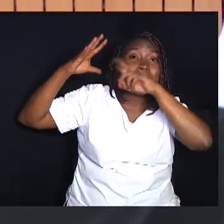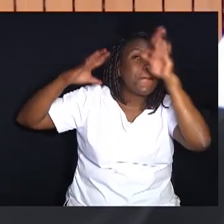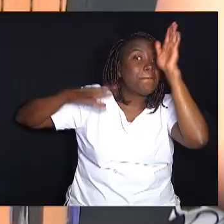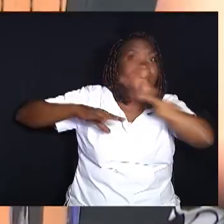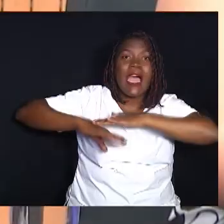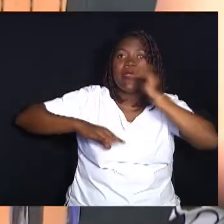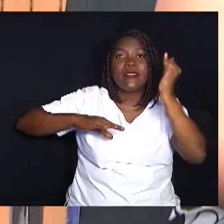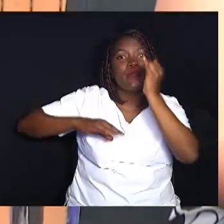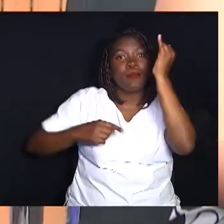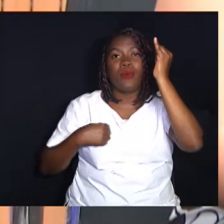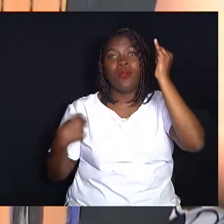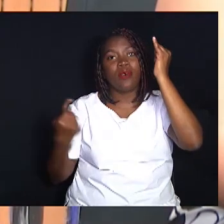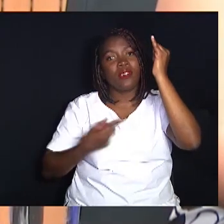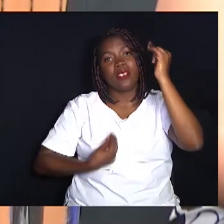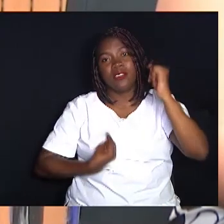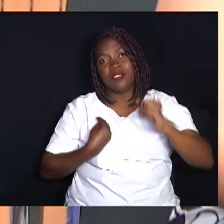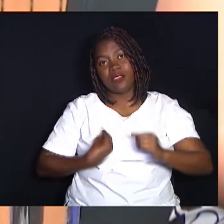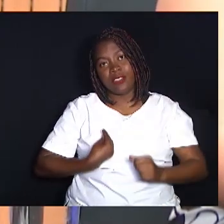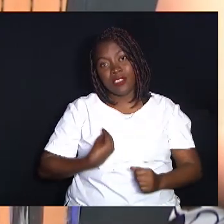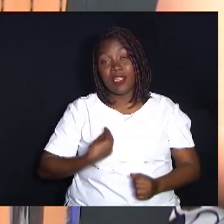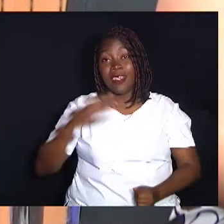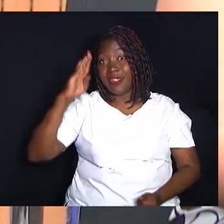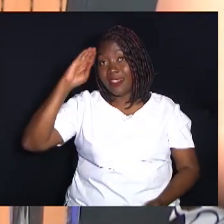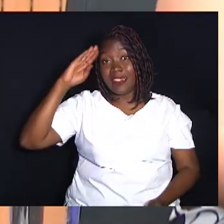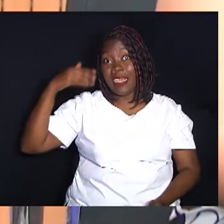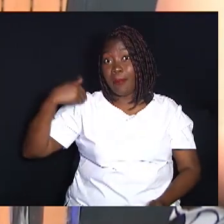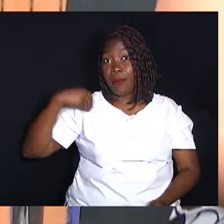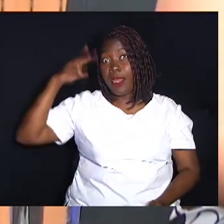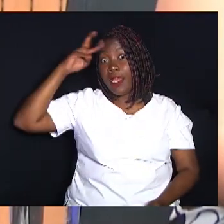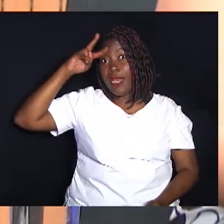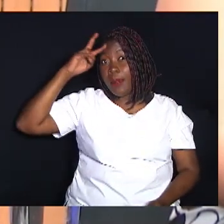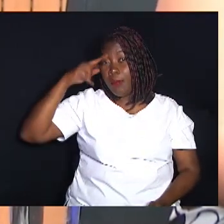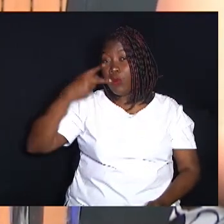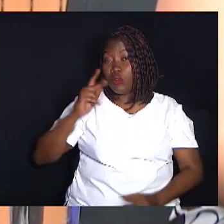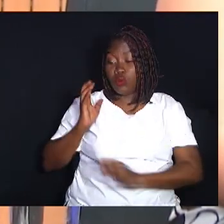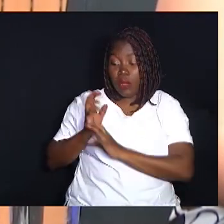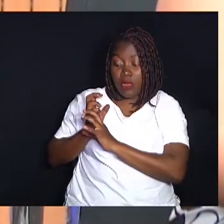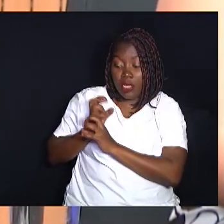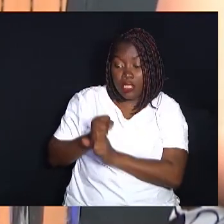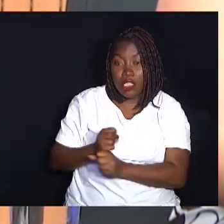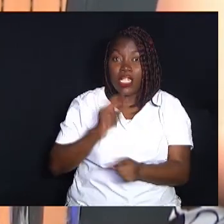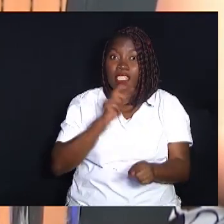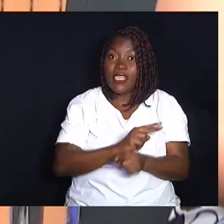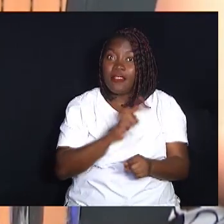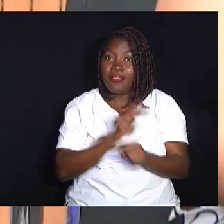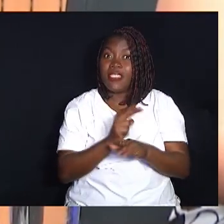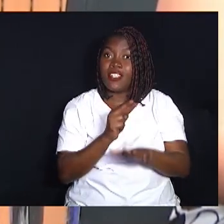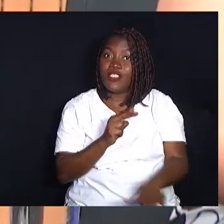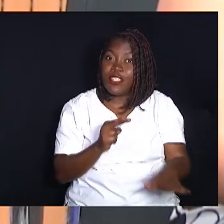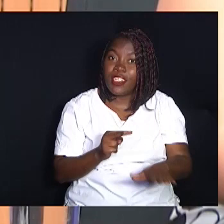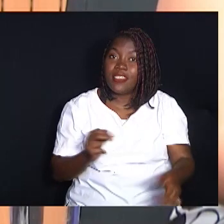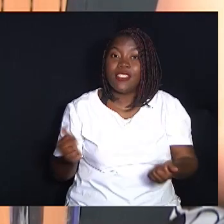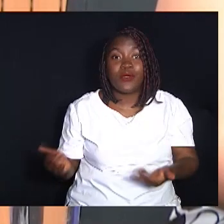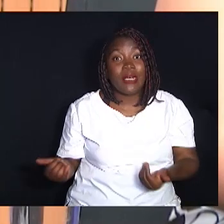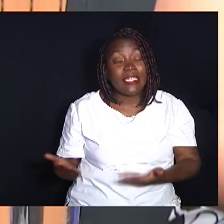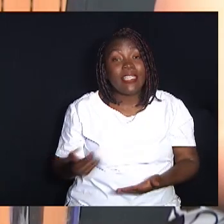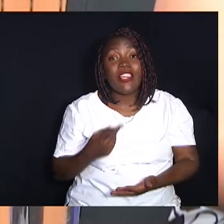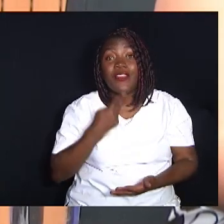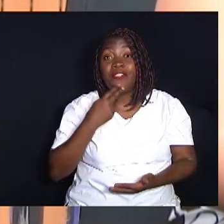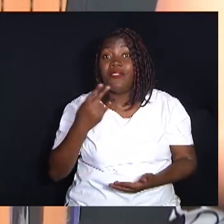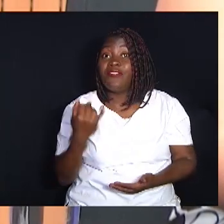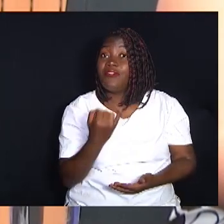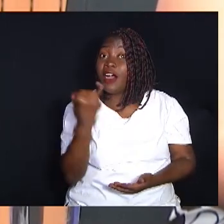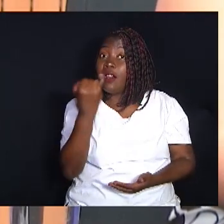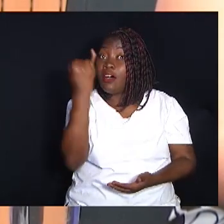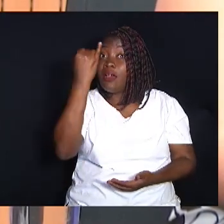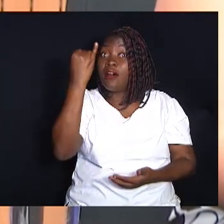nossa vida. Débora Palermo lembrou sua trajetória em defesa das crianças e adolescentes e falou da